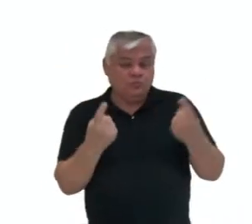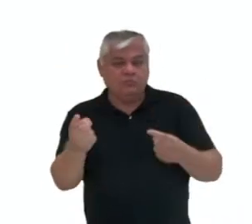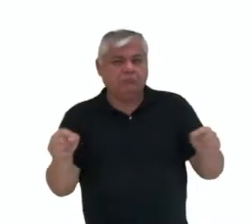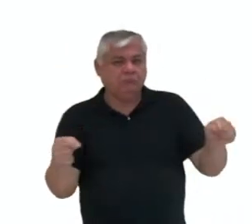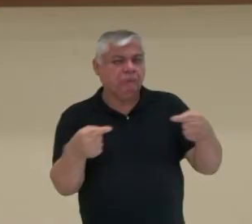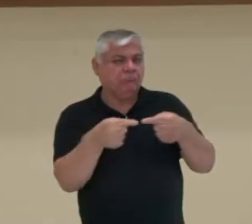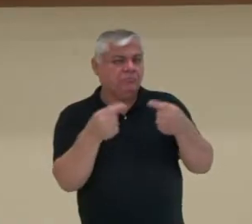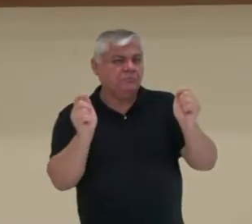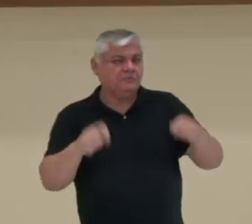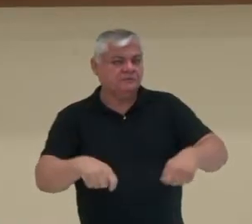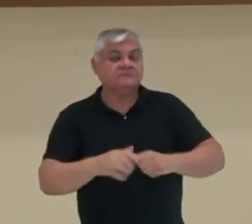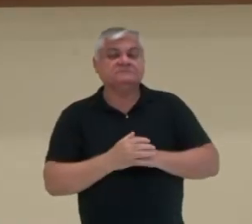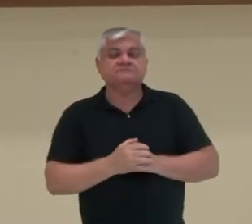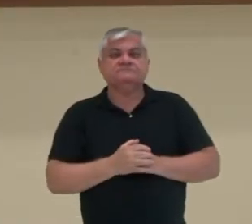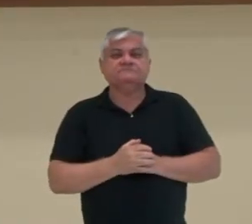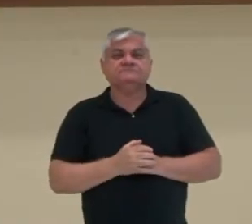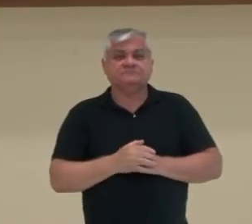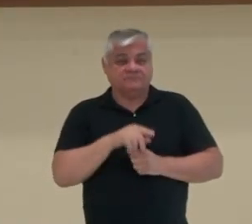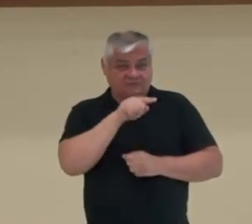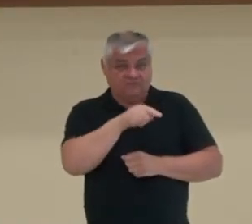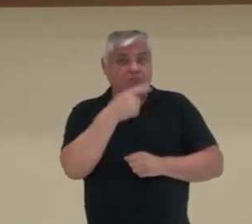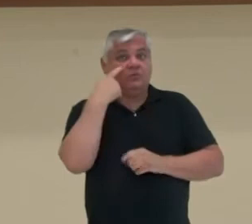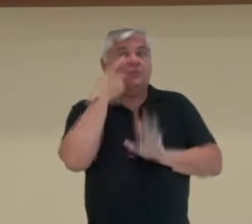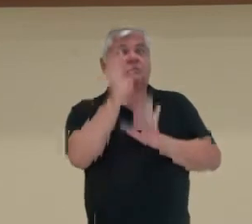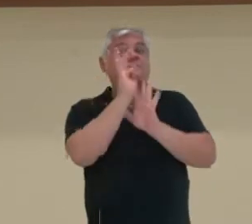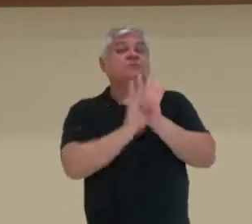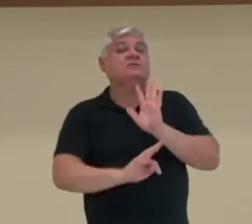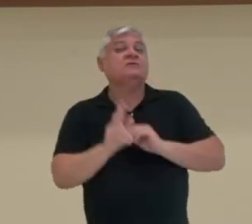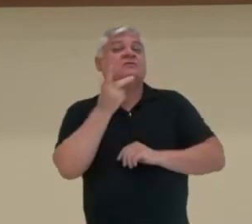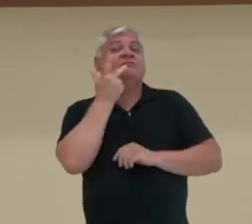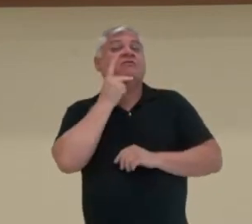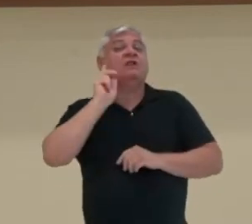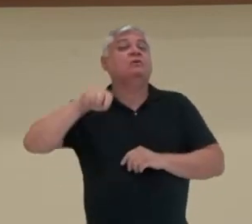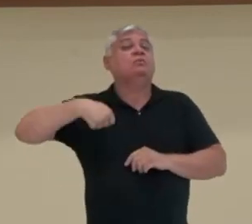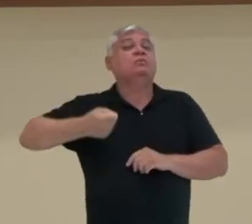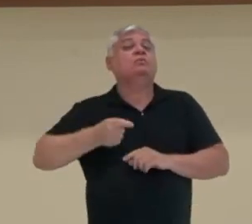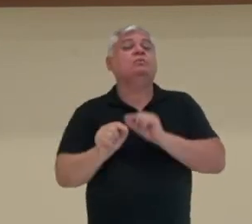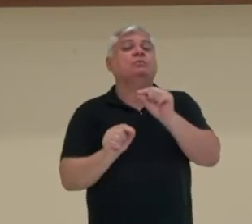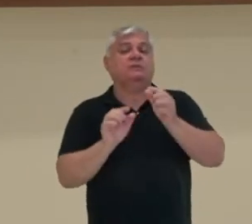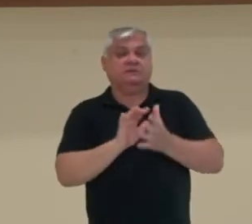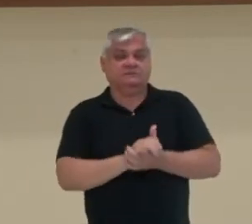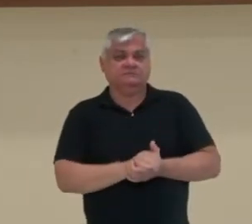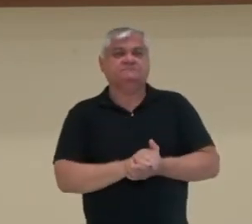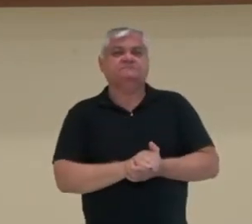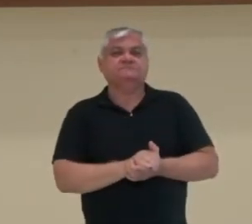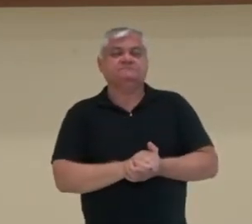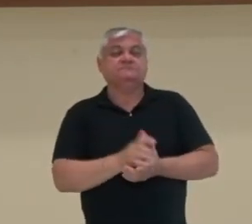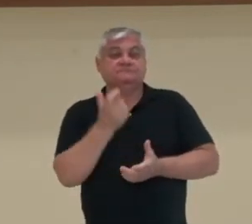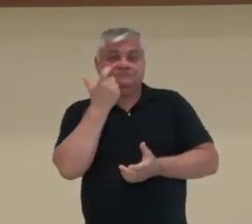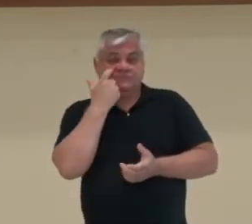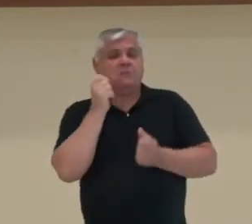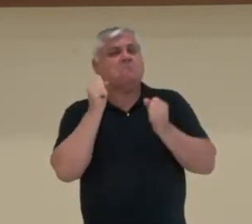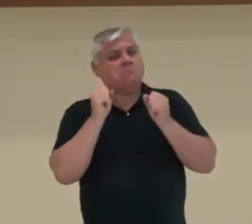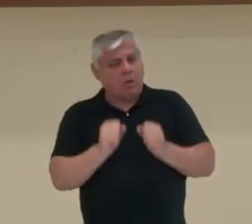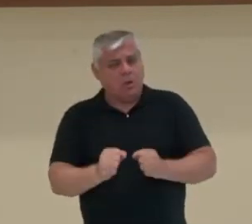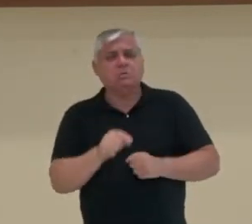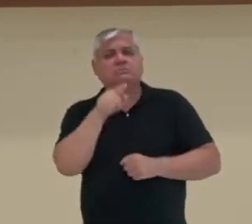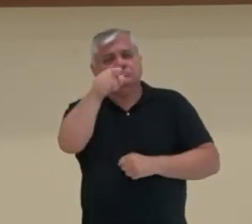outros. Percebe a crítica, o questionamento, principalmente nessa última aqui? Então vamos gabaritar. Você poderia